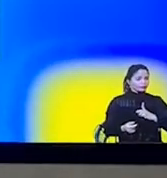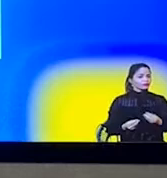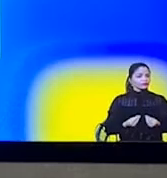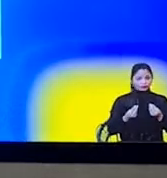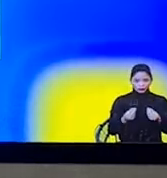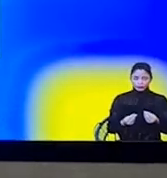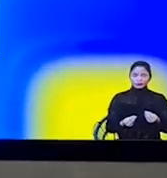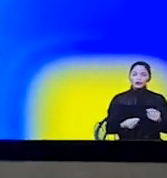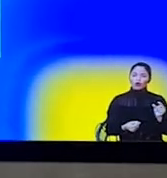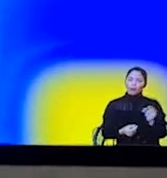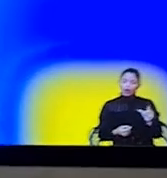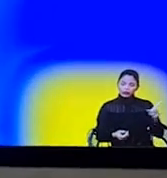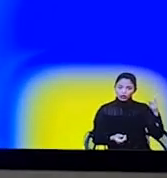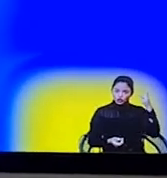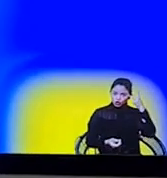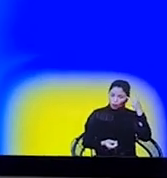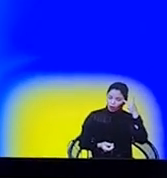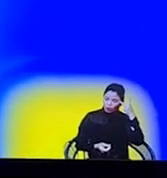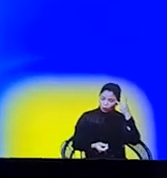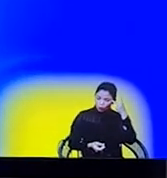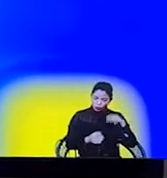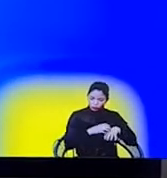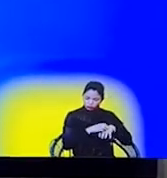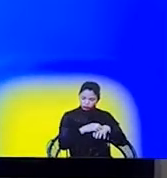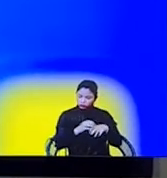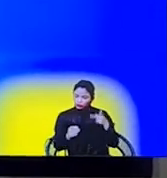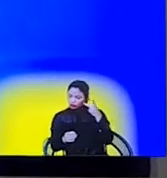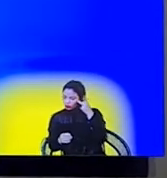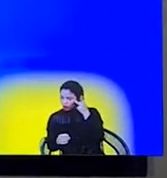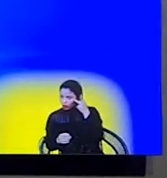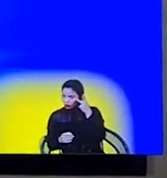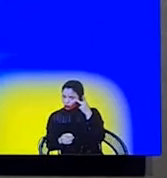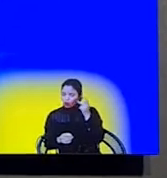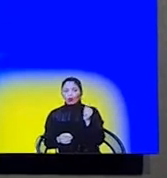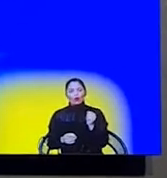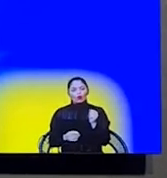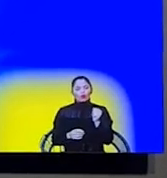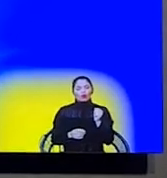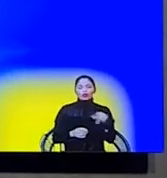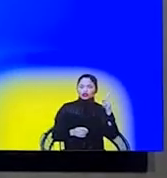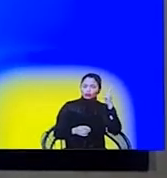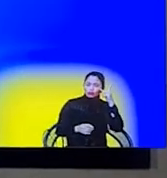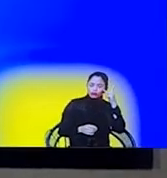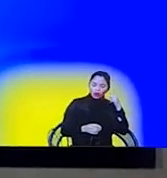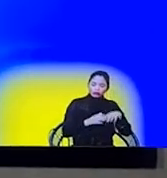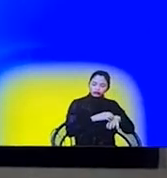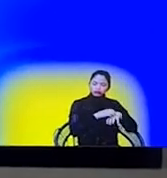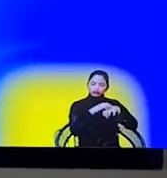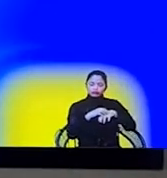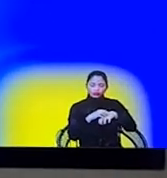de São Paulo para São Paulo e entregar um micro-ondas de São Paulo para o Nordeste, o custo de frete segue uma